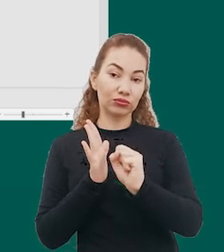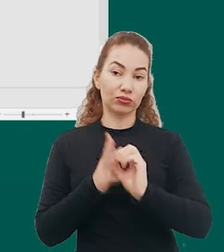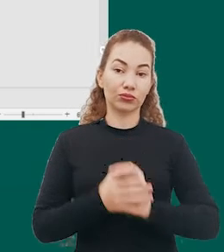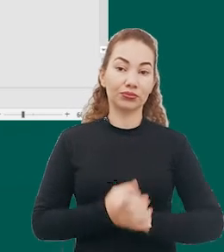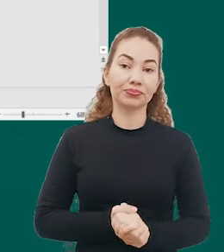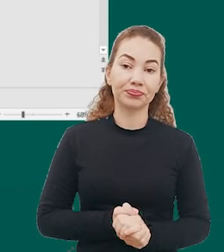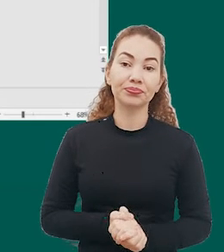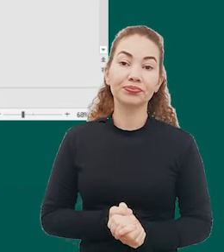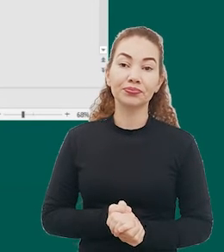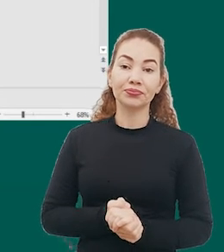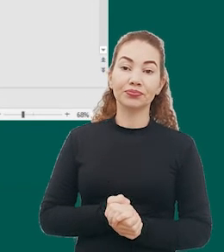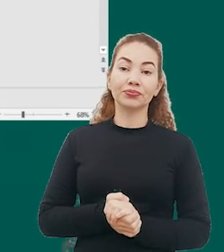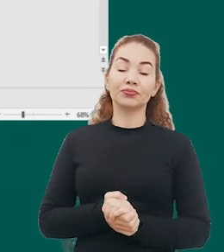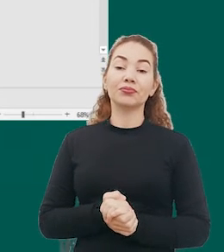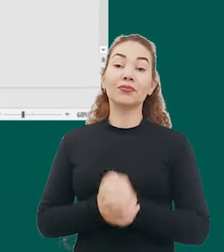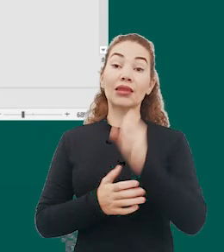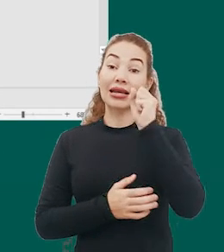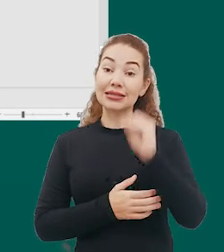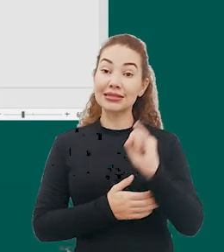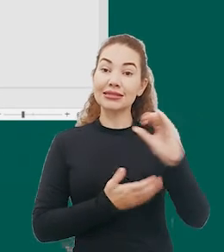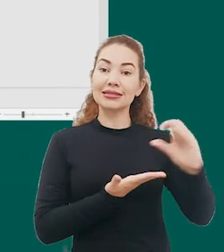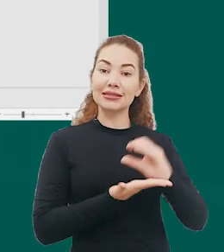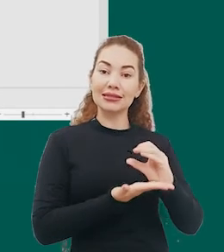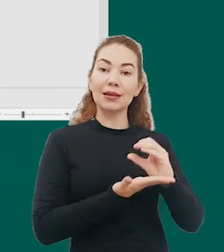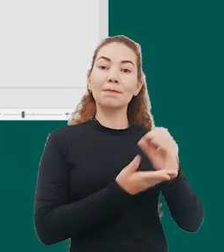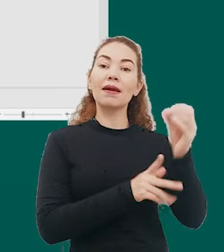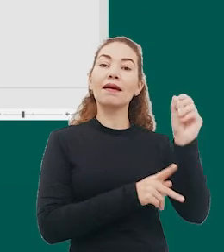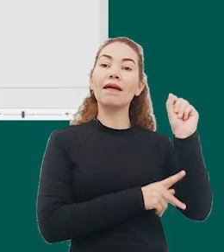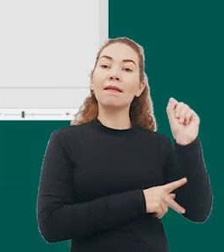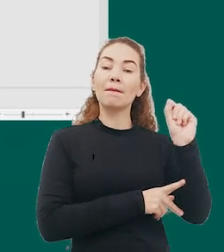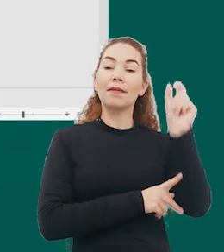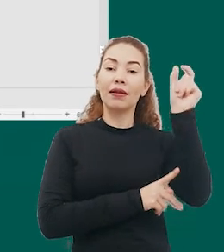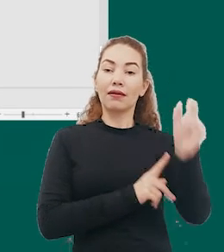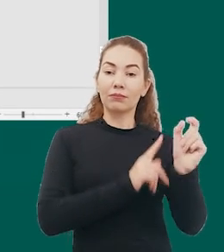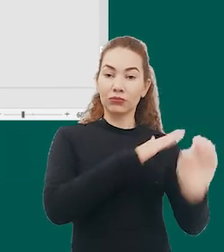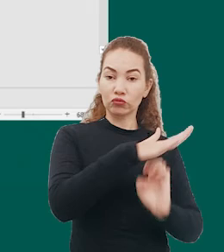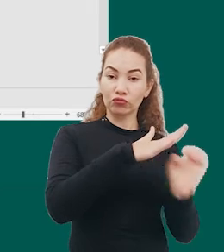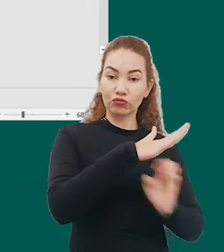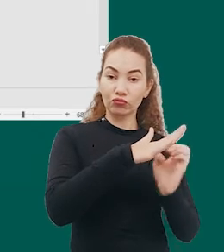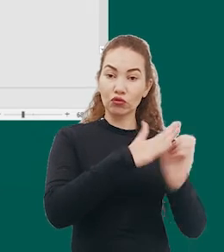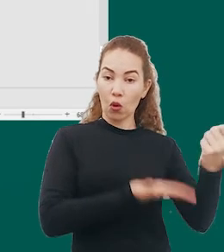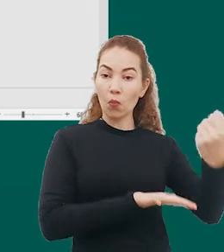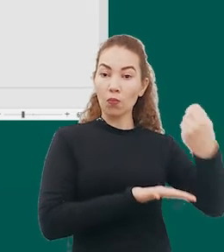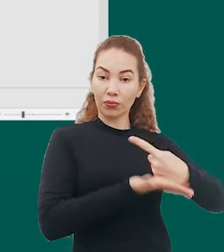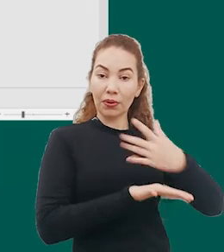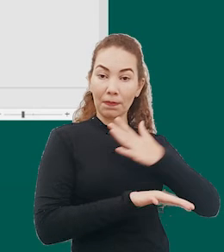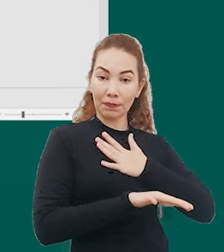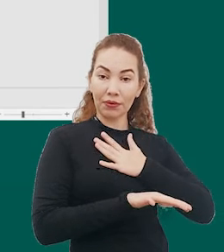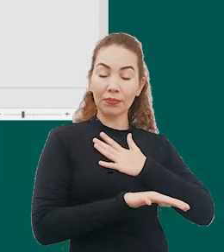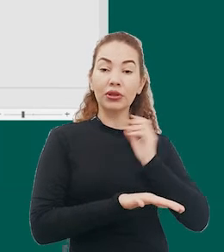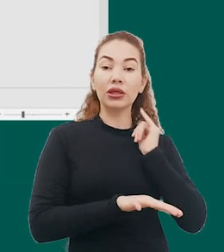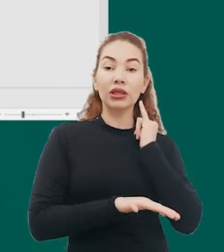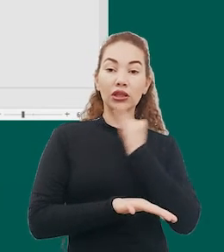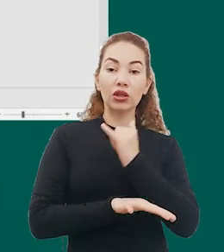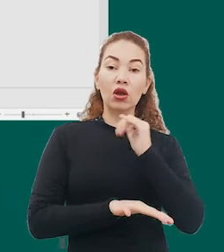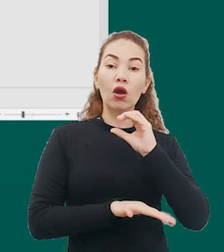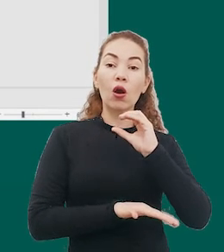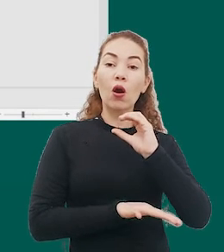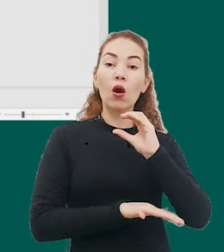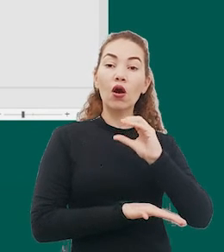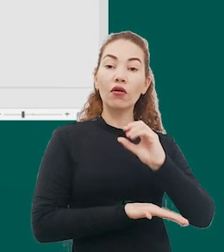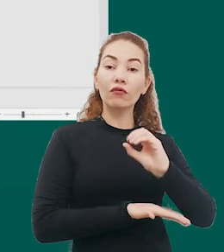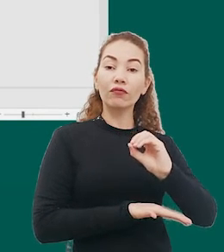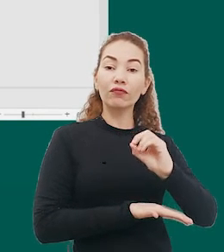tá? Se recebida pelo trabalhador, né, então vai ser informado lá com o código número